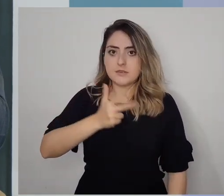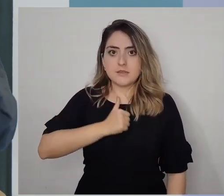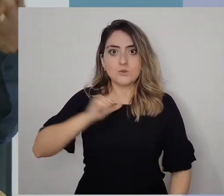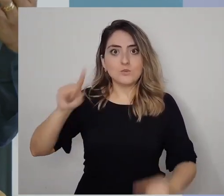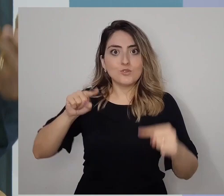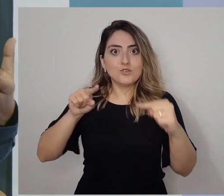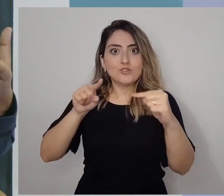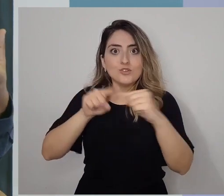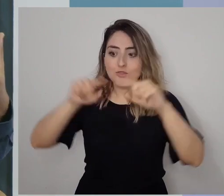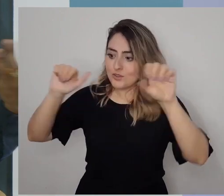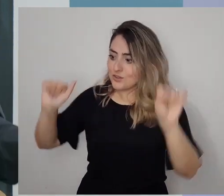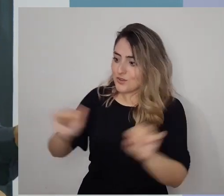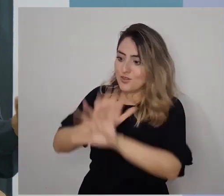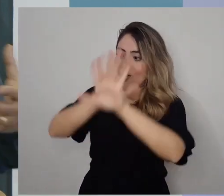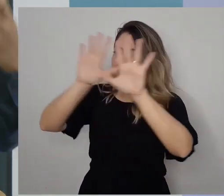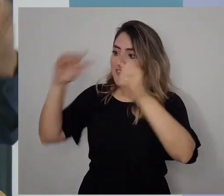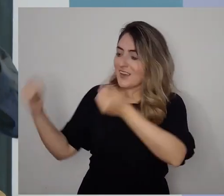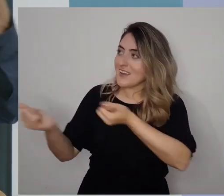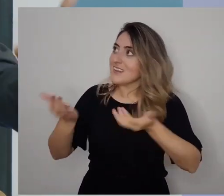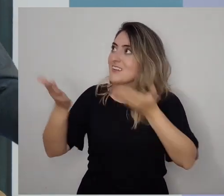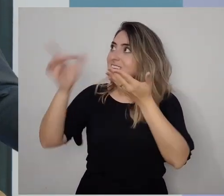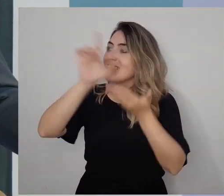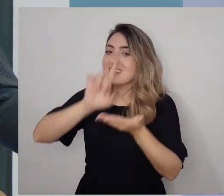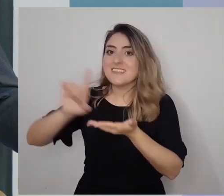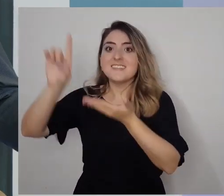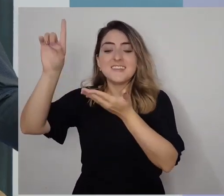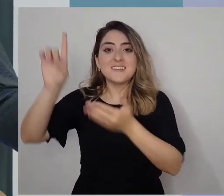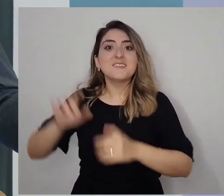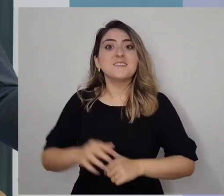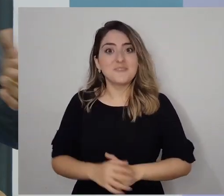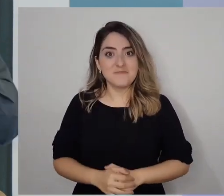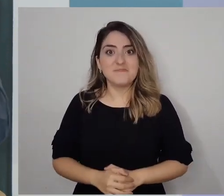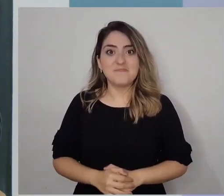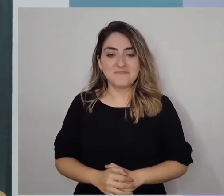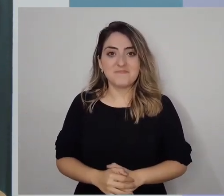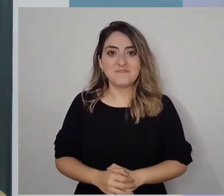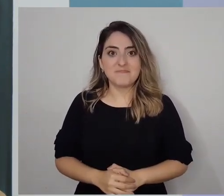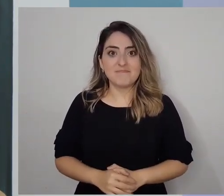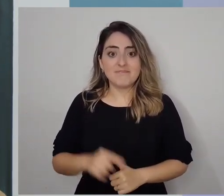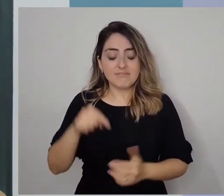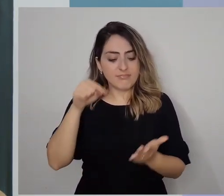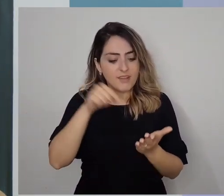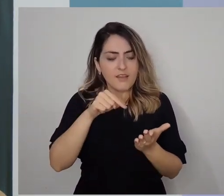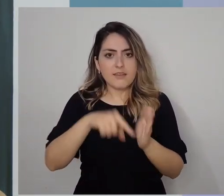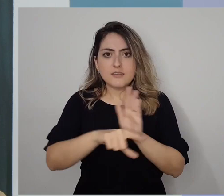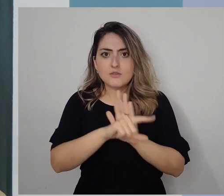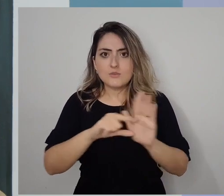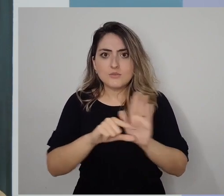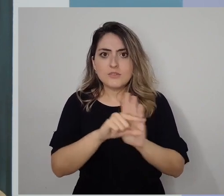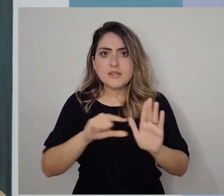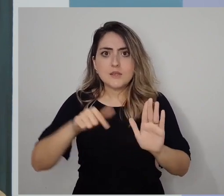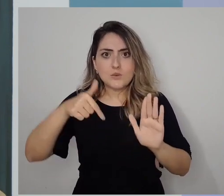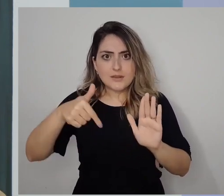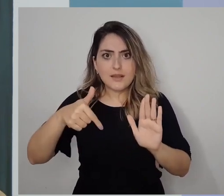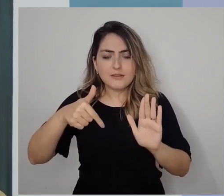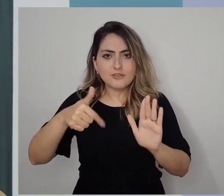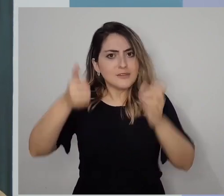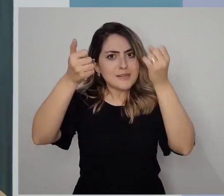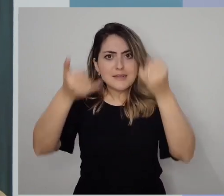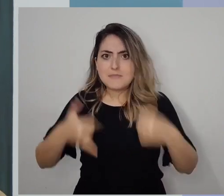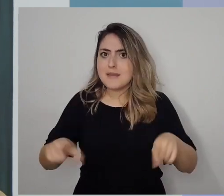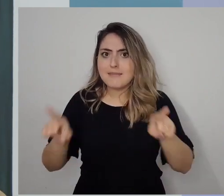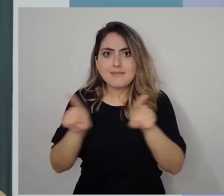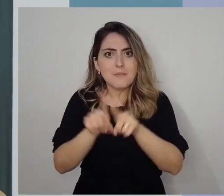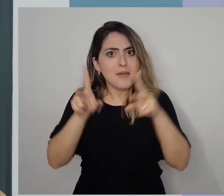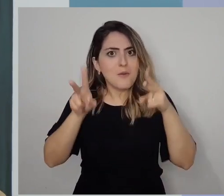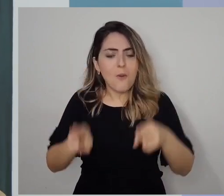de Deus. Tanto a glória da graça, quanto a glória em si. Aqui é o mesmo objetivo. Olha o versículo 7. Deus